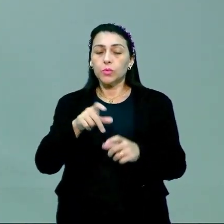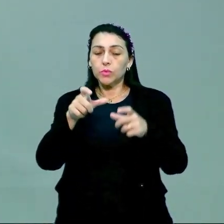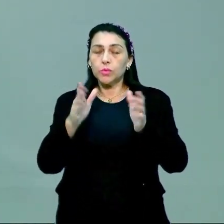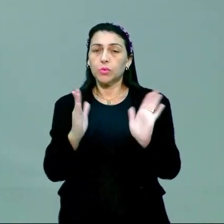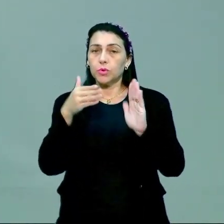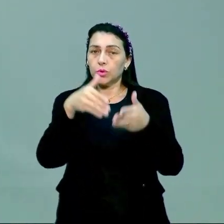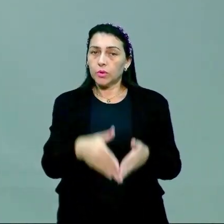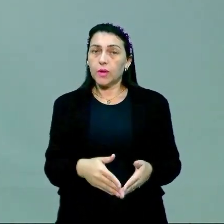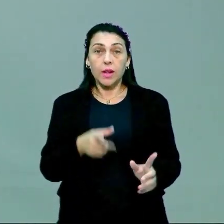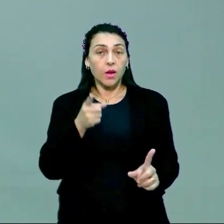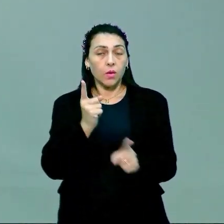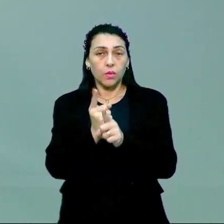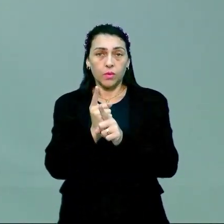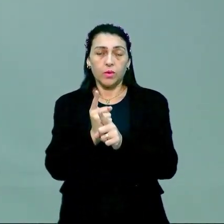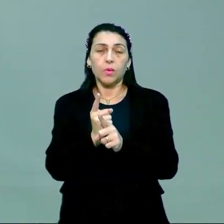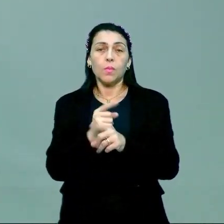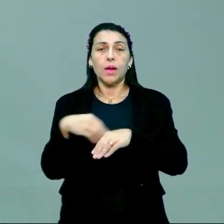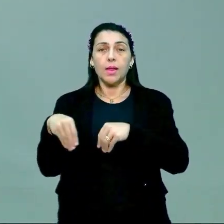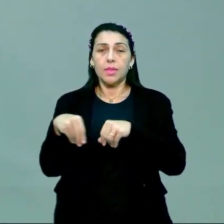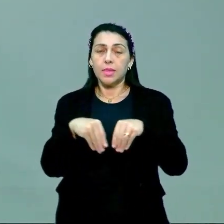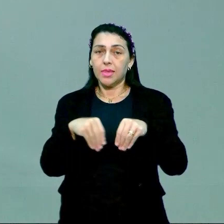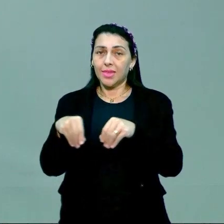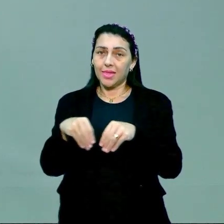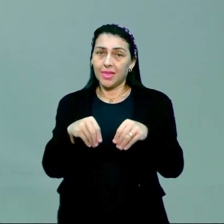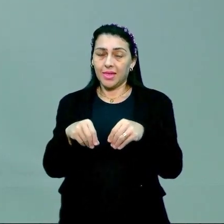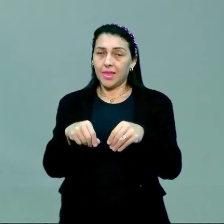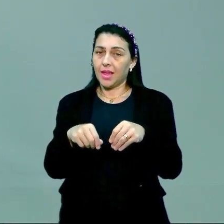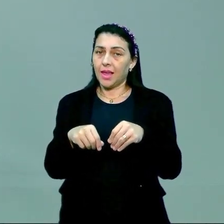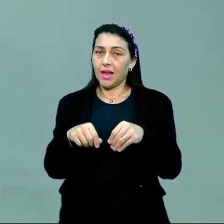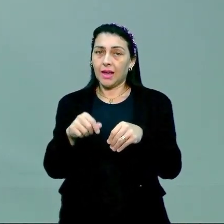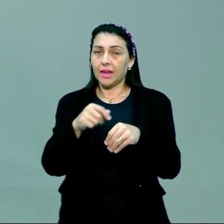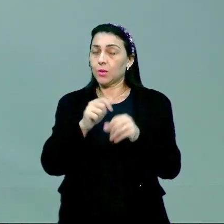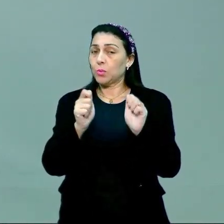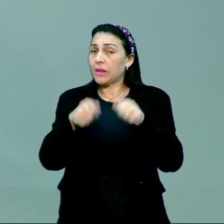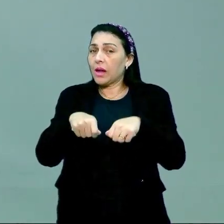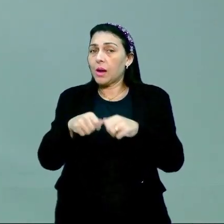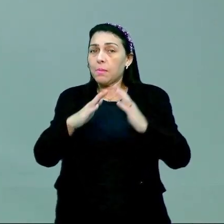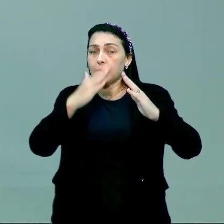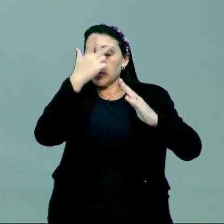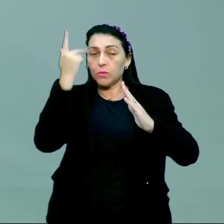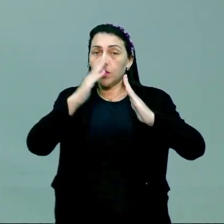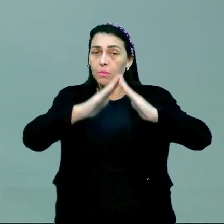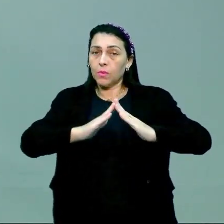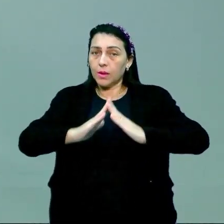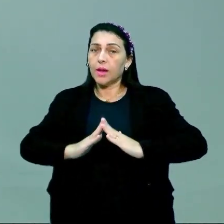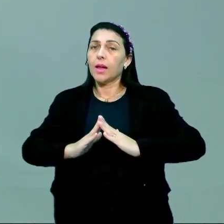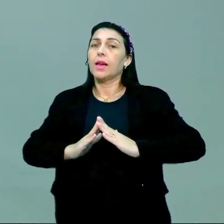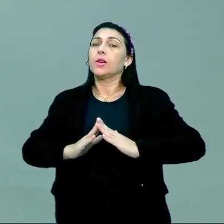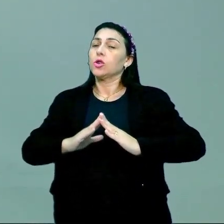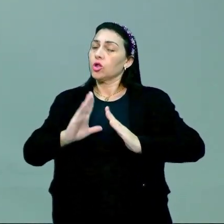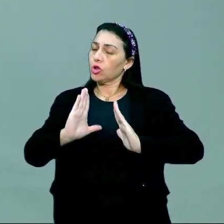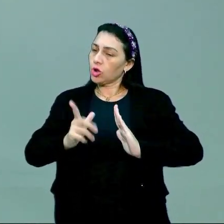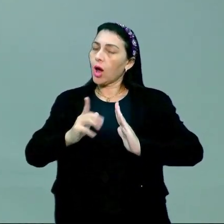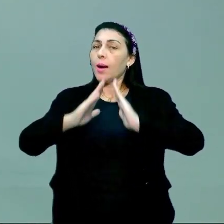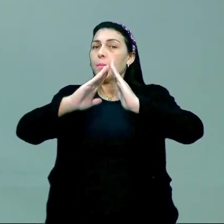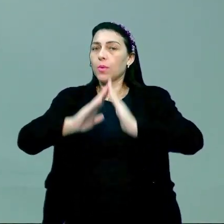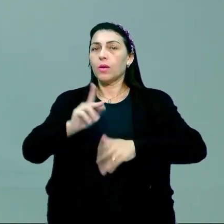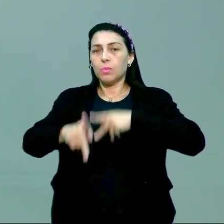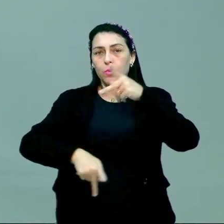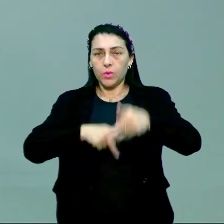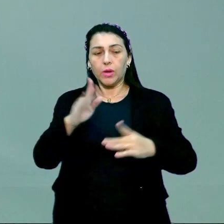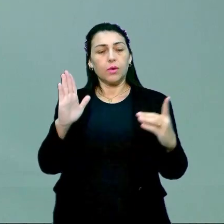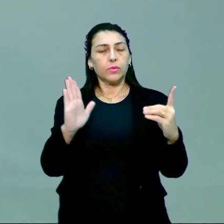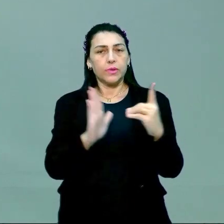encontraram, digamos assim, uma terra inabitada. Ao contrário, já existia uma população, que no caso eram